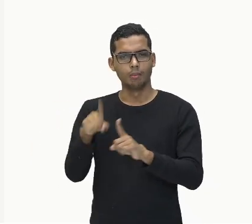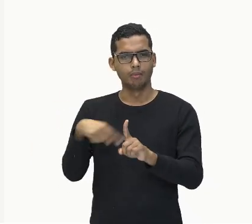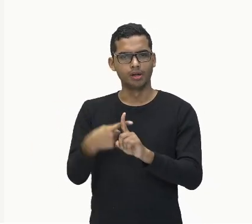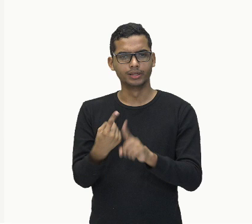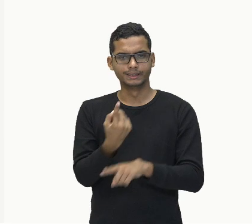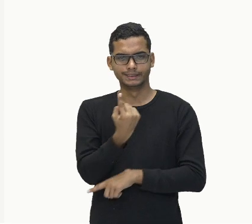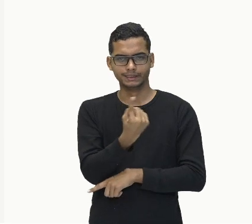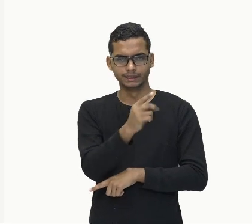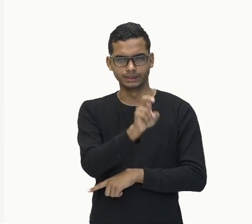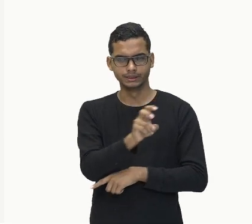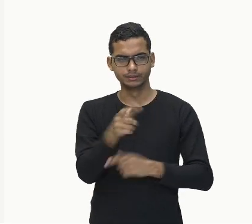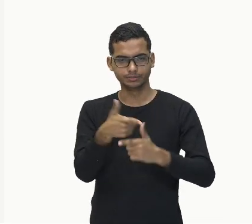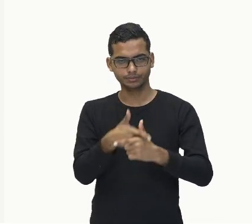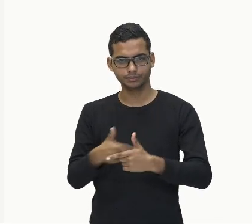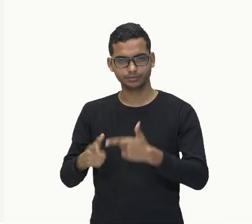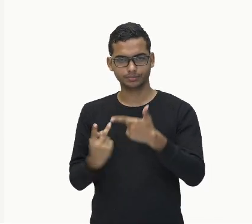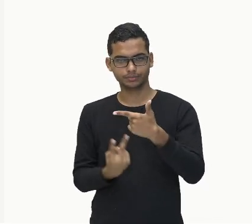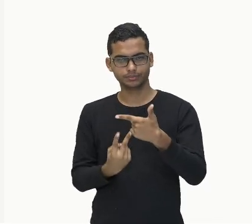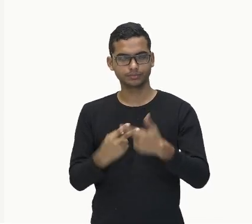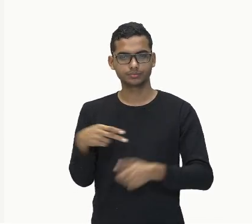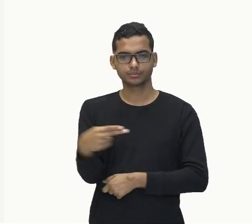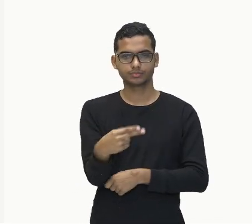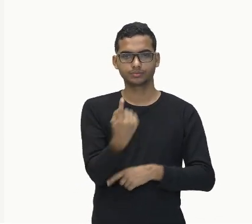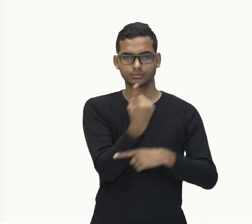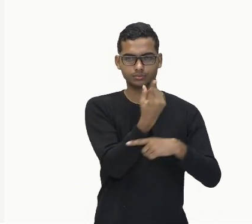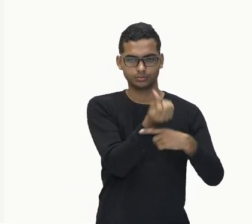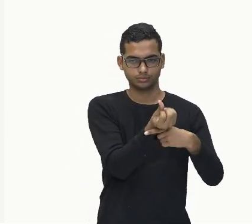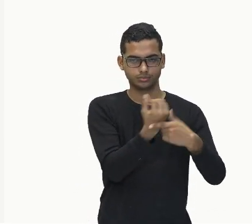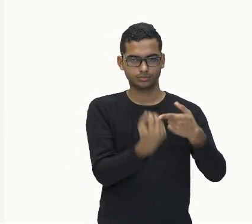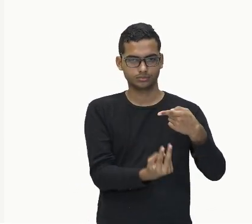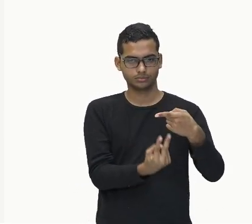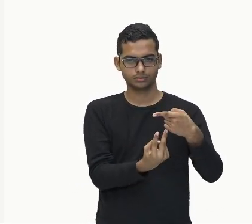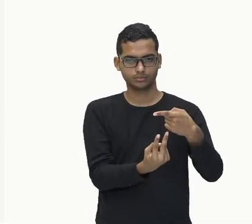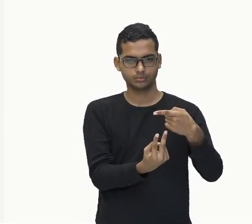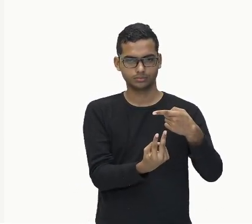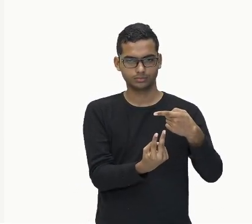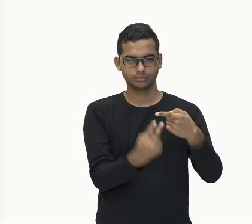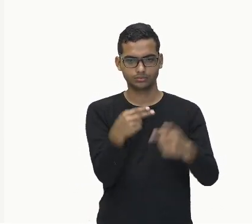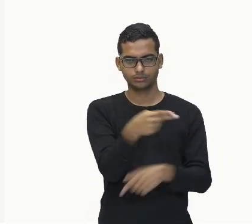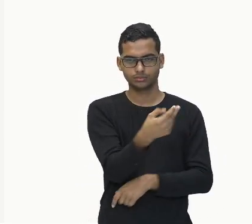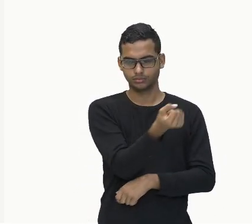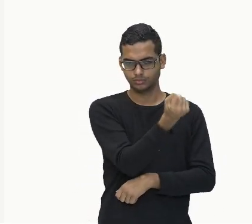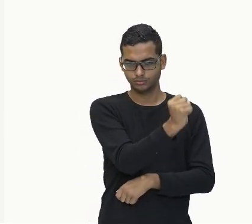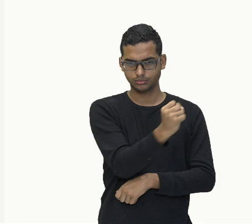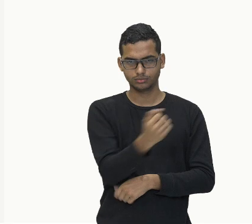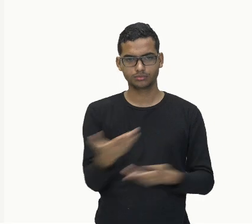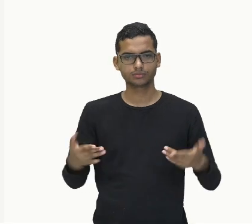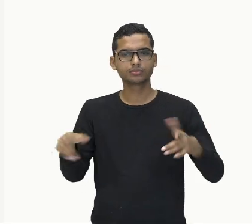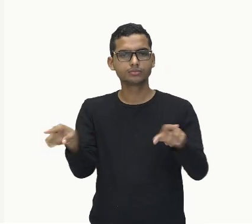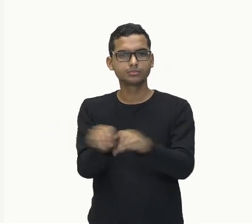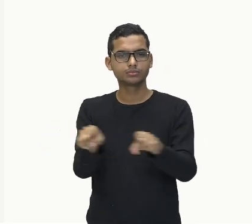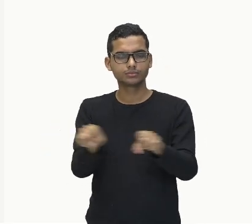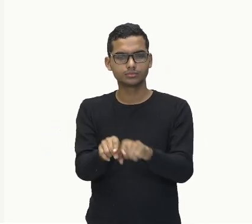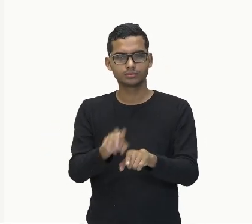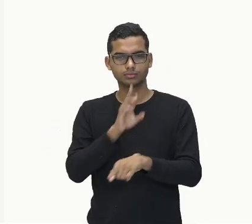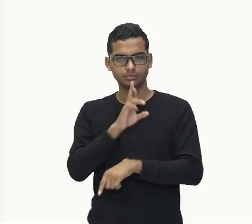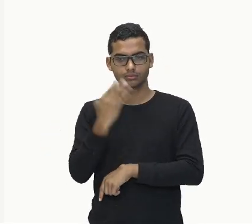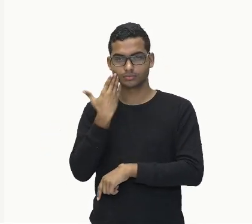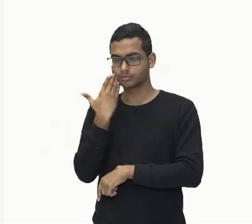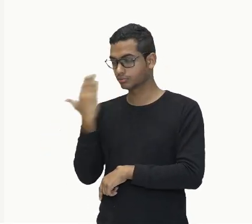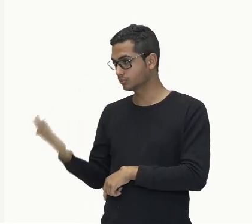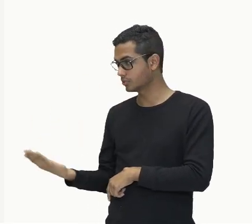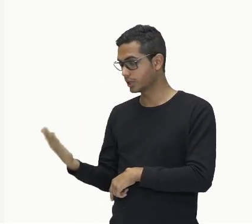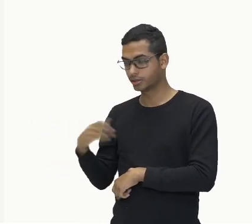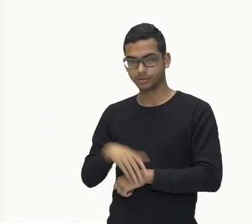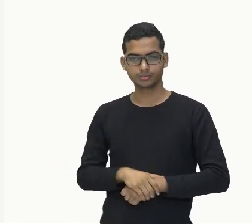valor é 1 menos 15 sobre 2. 1 menos 15 é 14, sobre 2 é menos 7. Agora, vamos lembrar